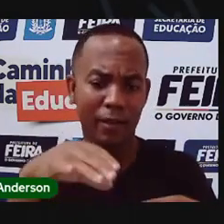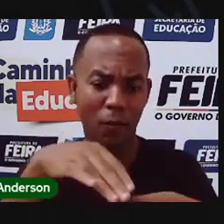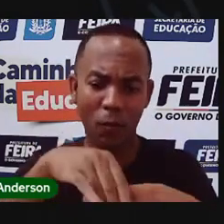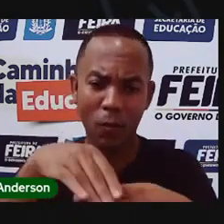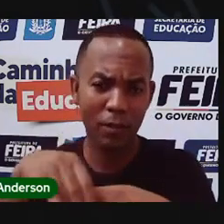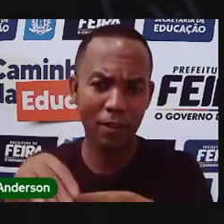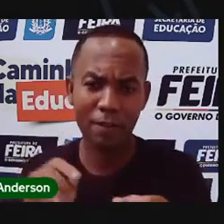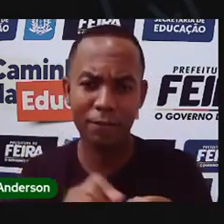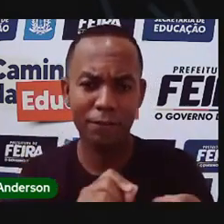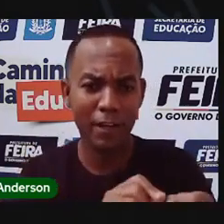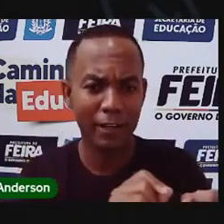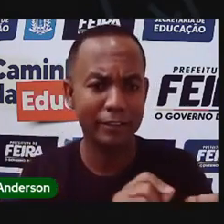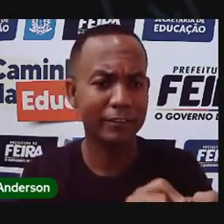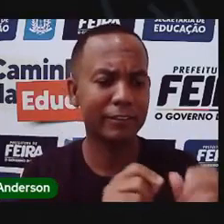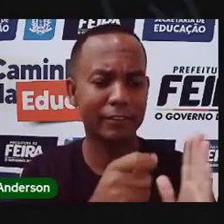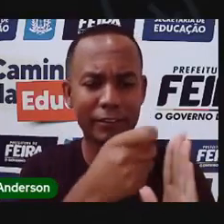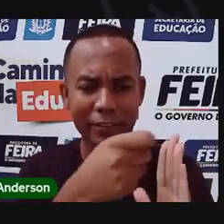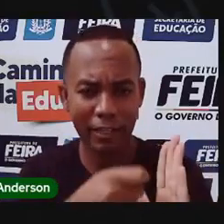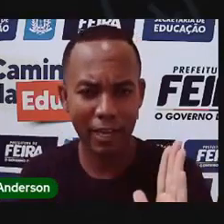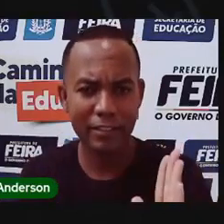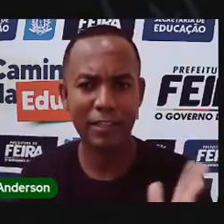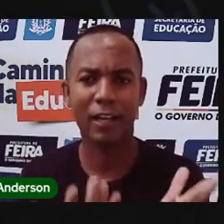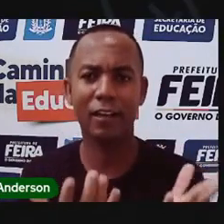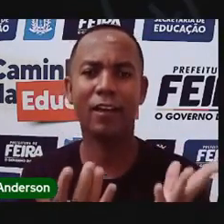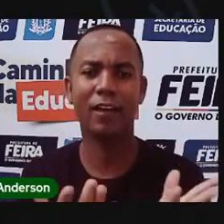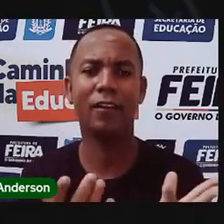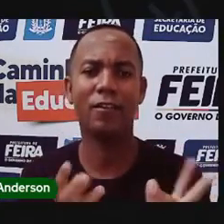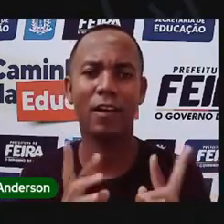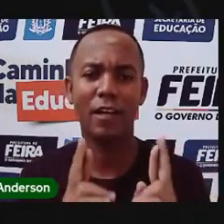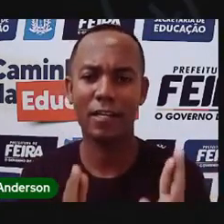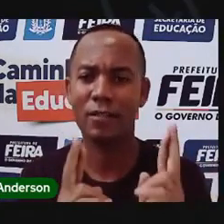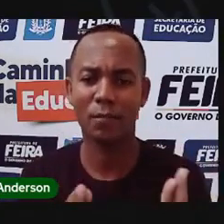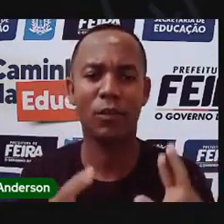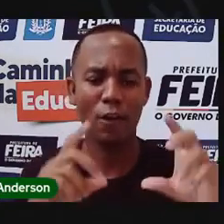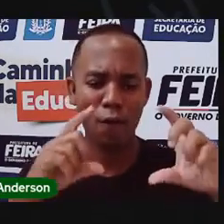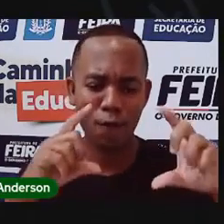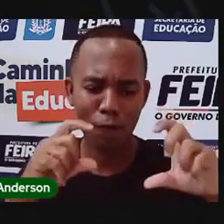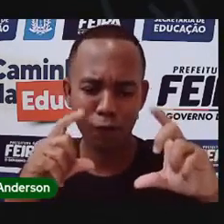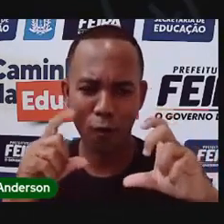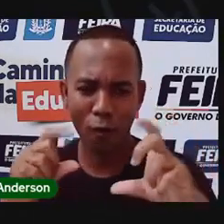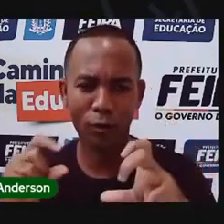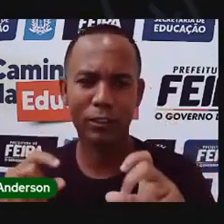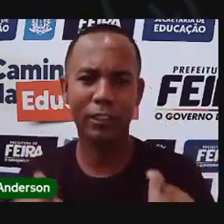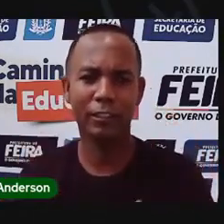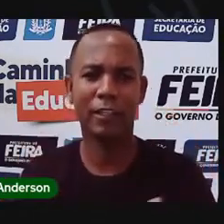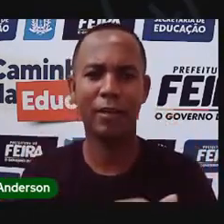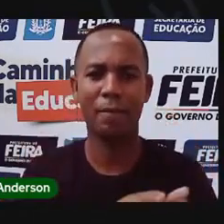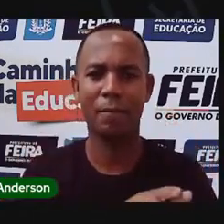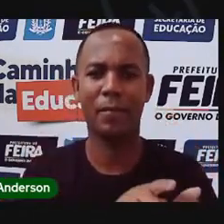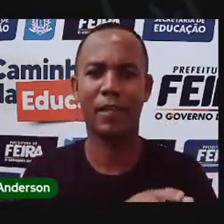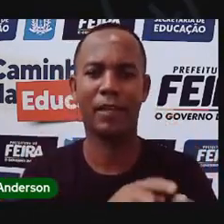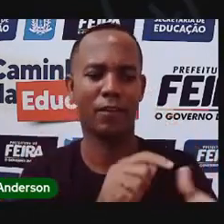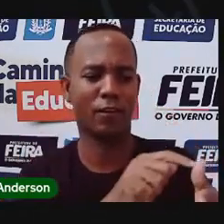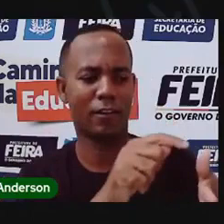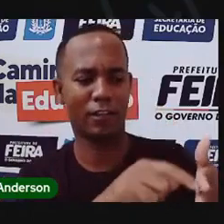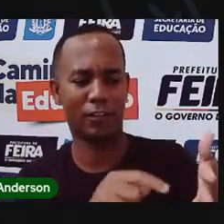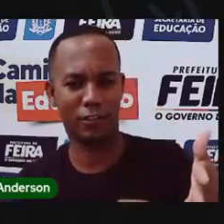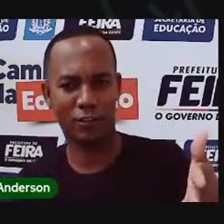vocês, porque eu estou aguardando todas as respostas. Tirem foto, marquem a Seduc no